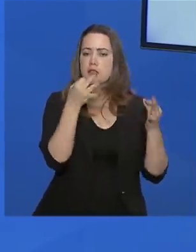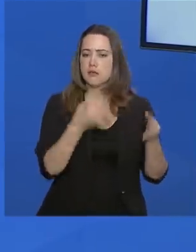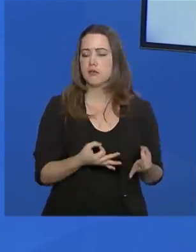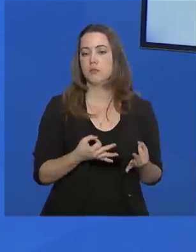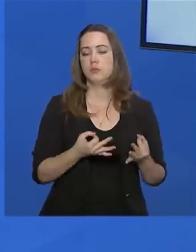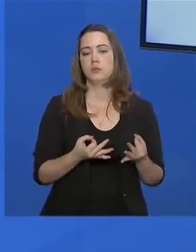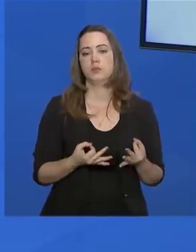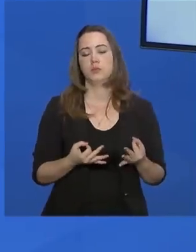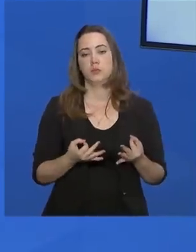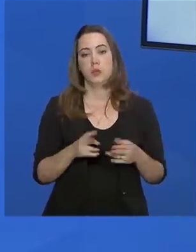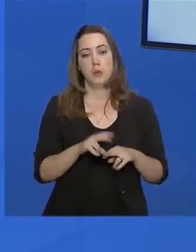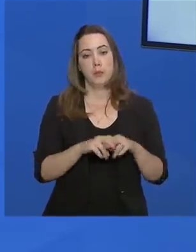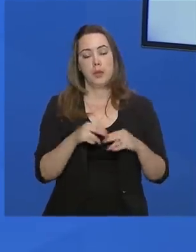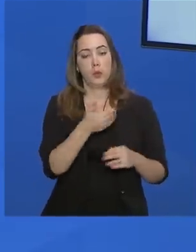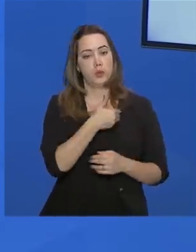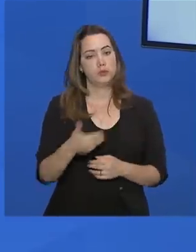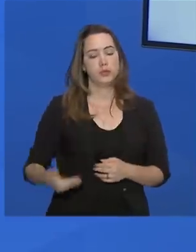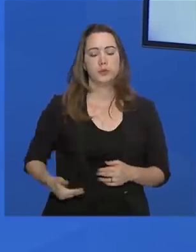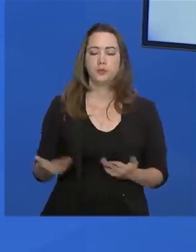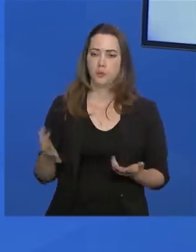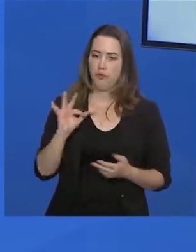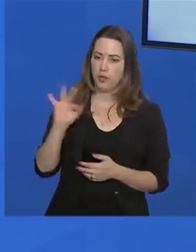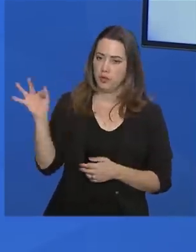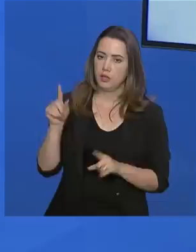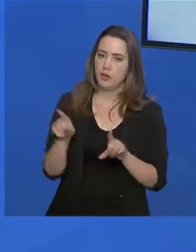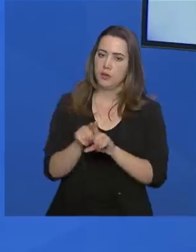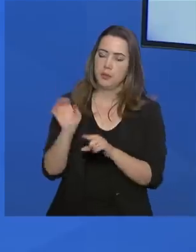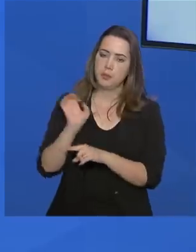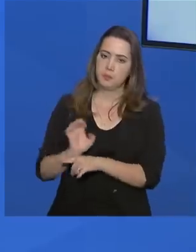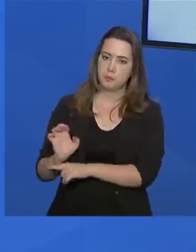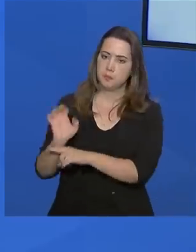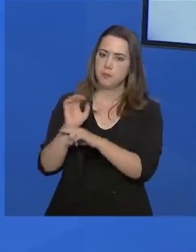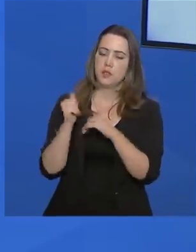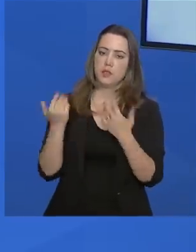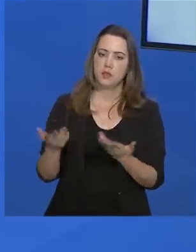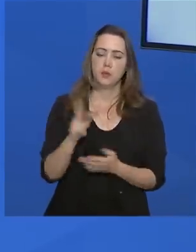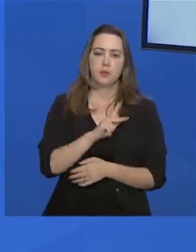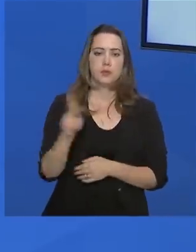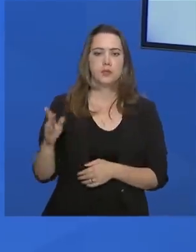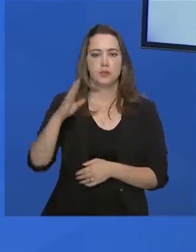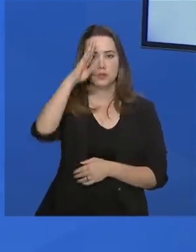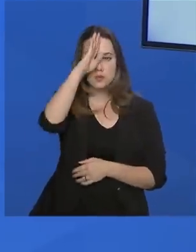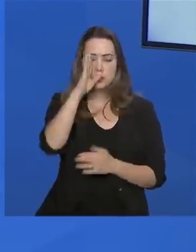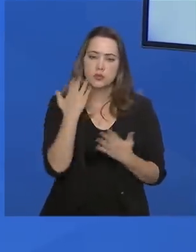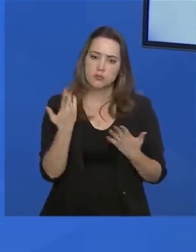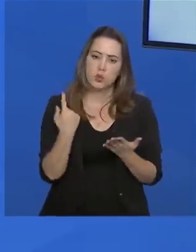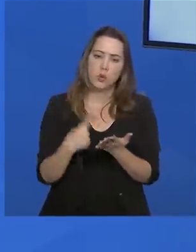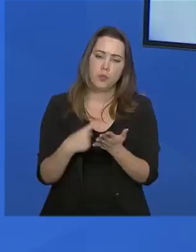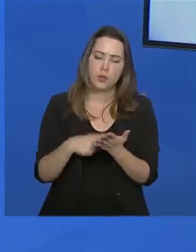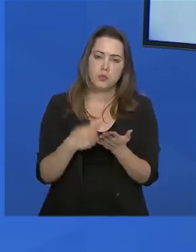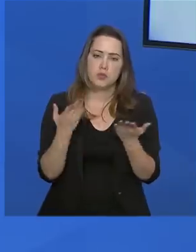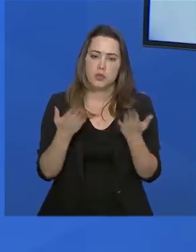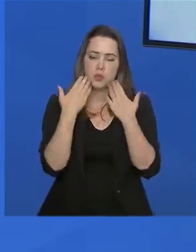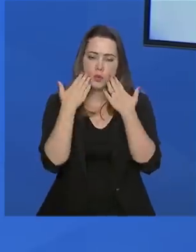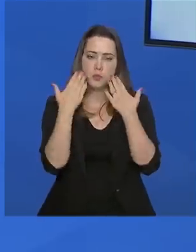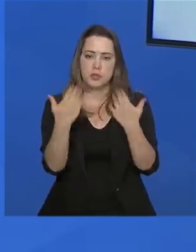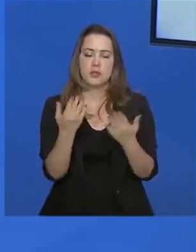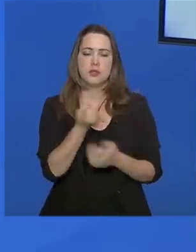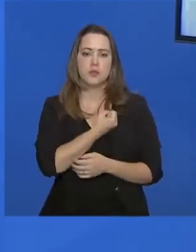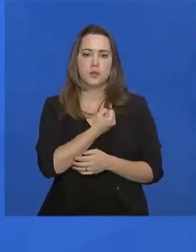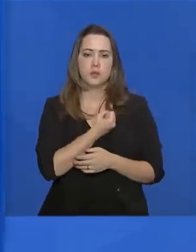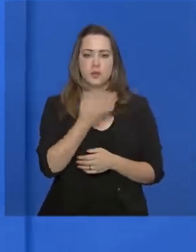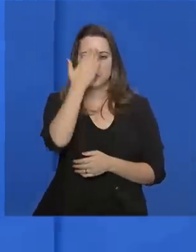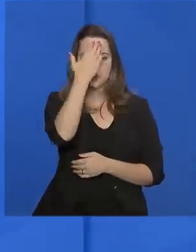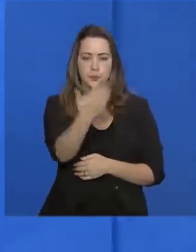é pelo poder público tanto federal quanto os estaduais com isso o senhor presidente acho que cumpria a missão aqui apresentar os dados sobre